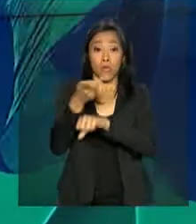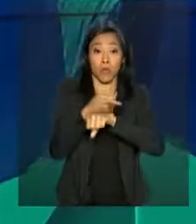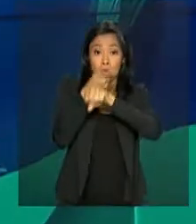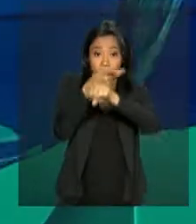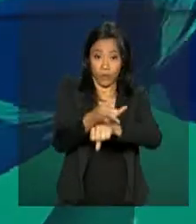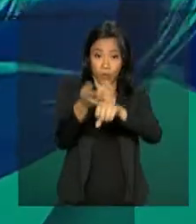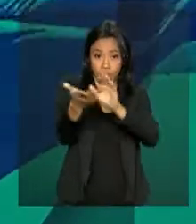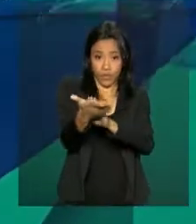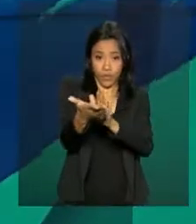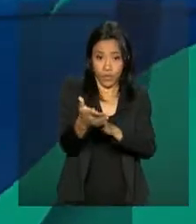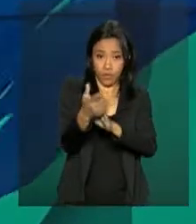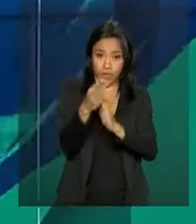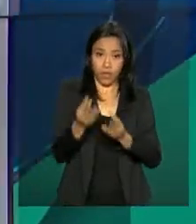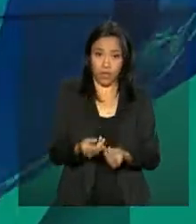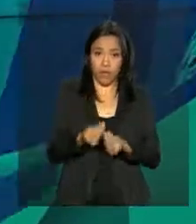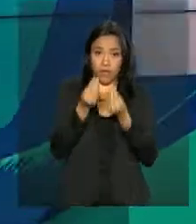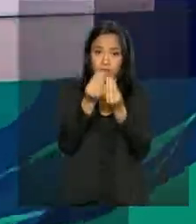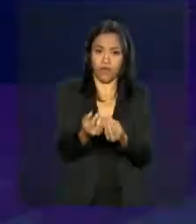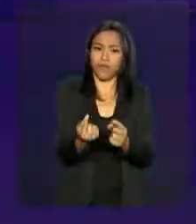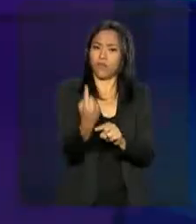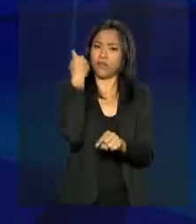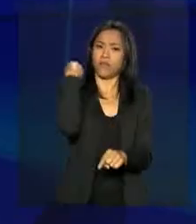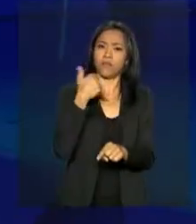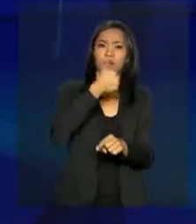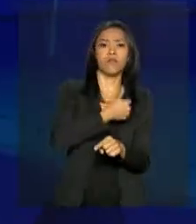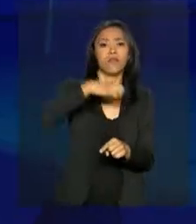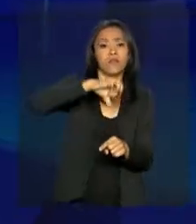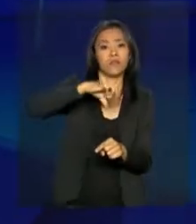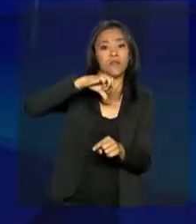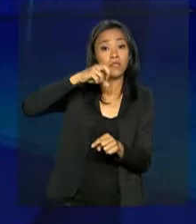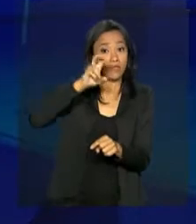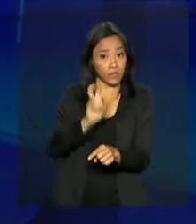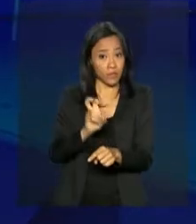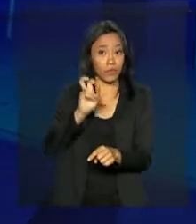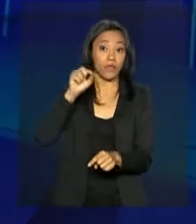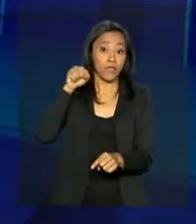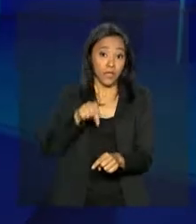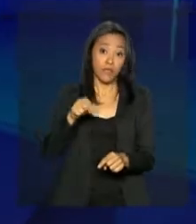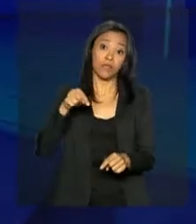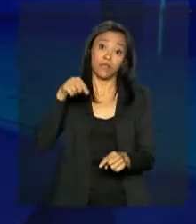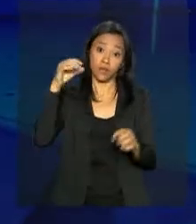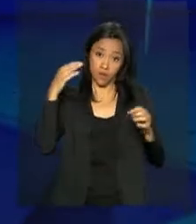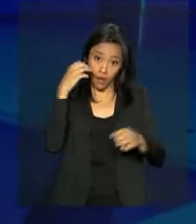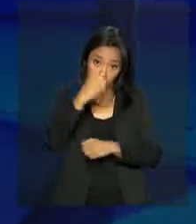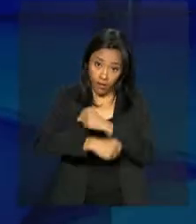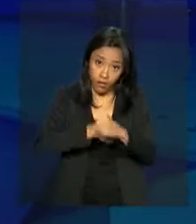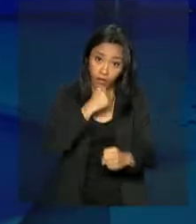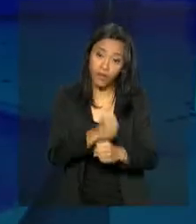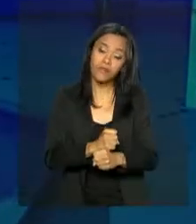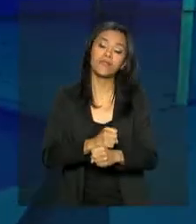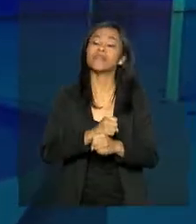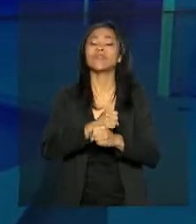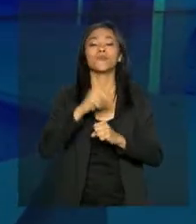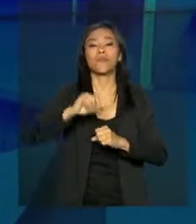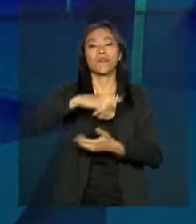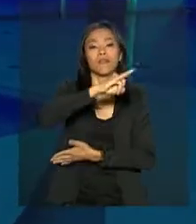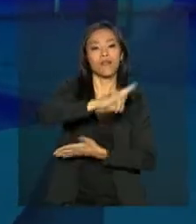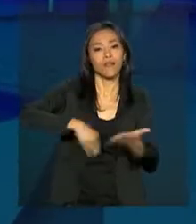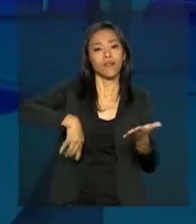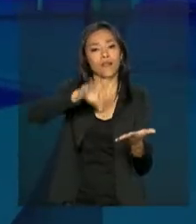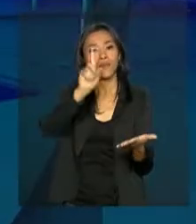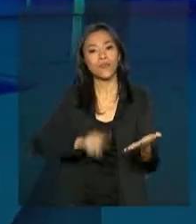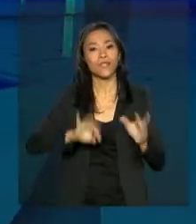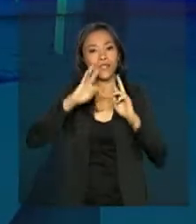entregue desde 1995 e nesse ano também comemora os 70 anos da declaração dos direitos humanos o